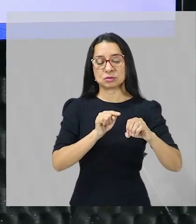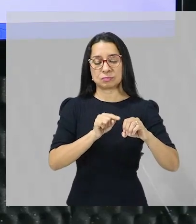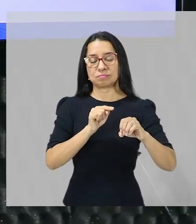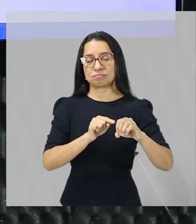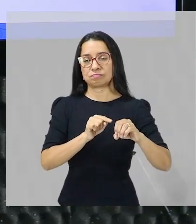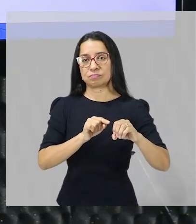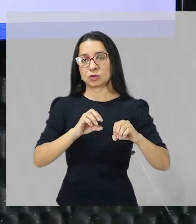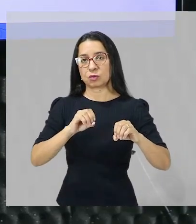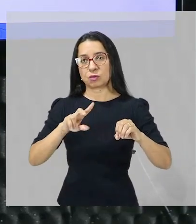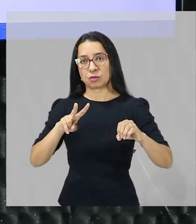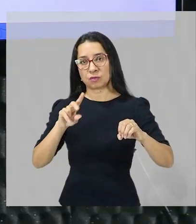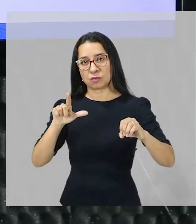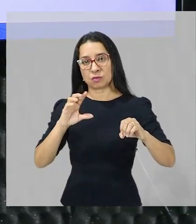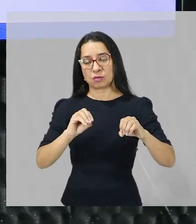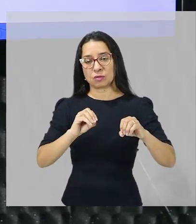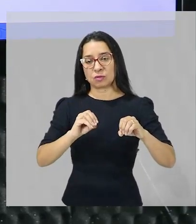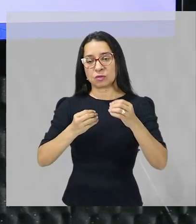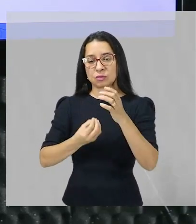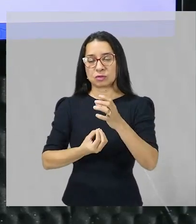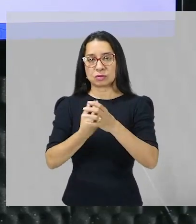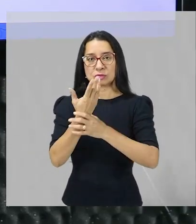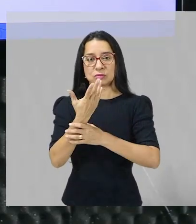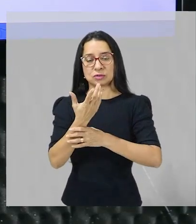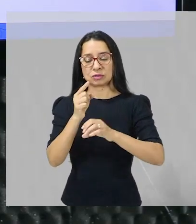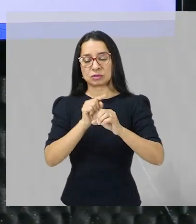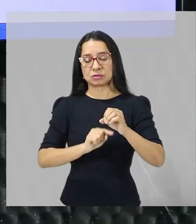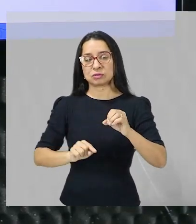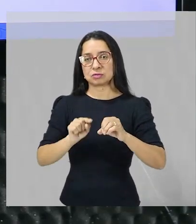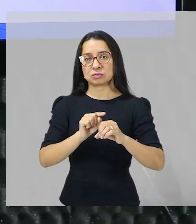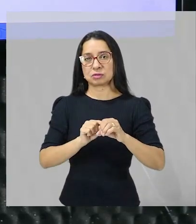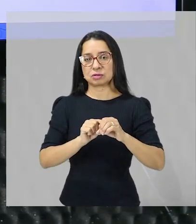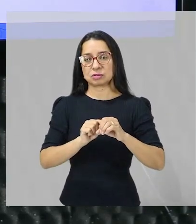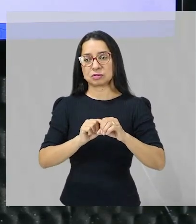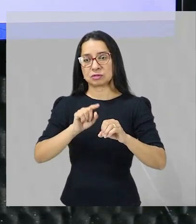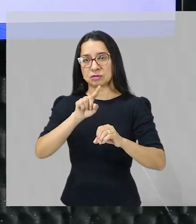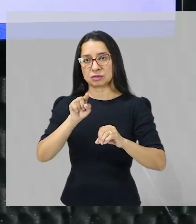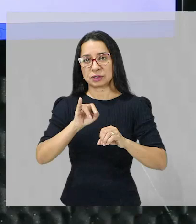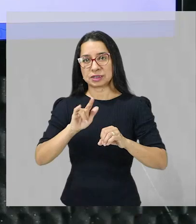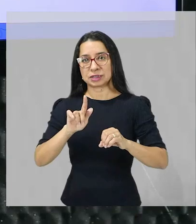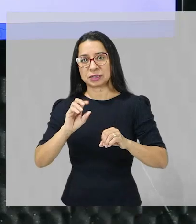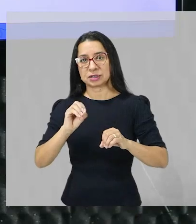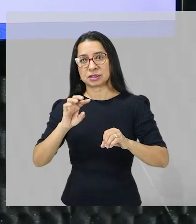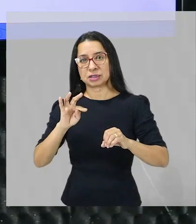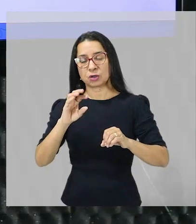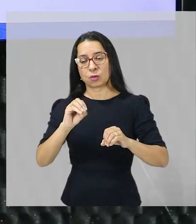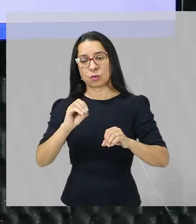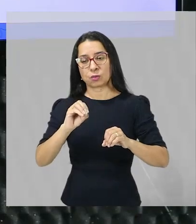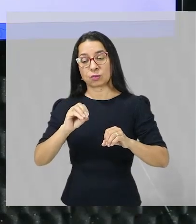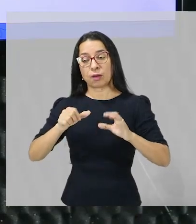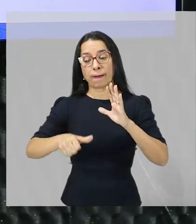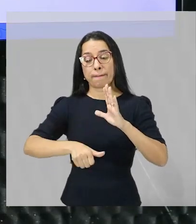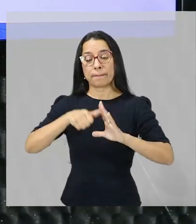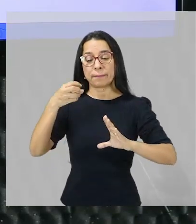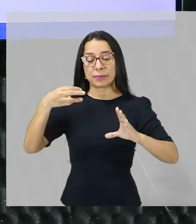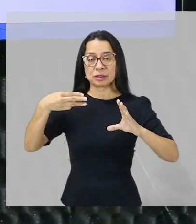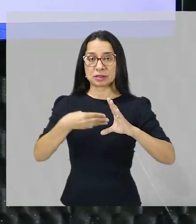óvulo, ele vai dar origem, né? O óvulo fecundado vai dar origem ao zigoto, que é a primeira célula que origina o indivíduo.